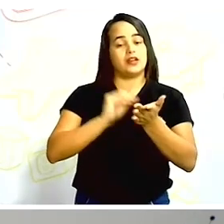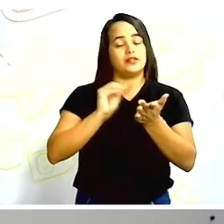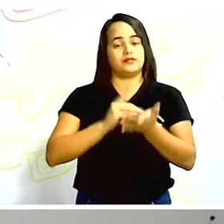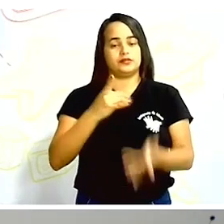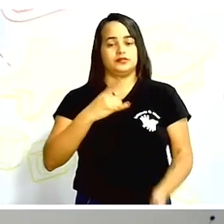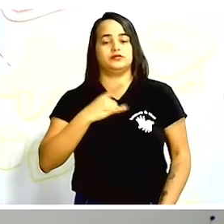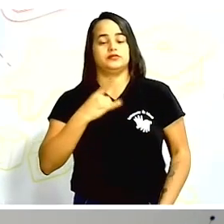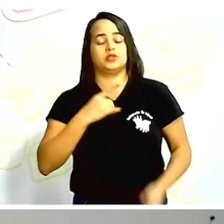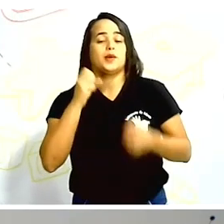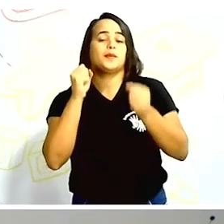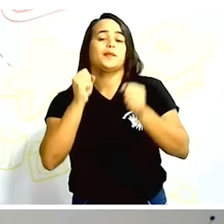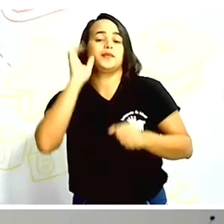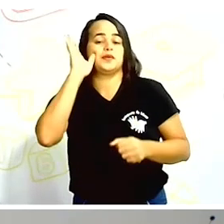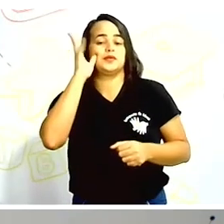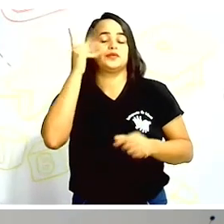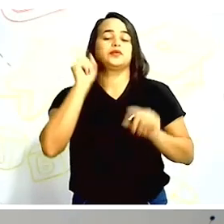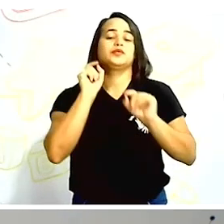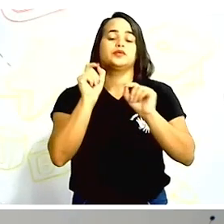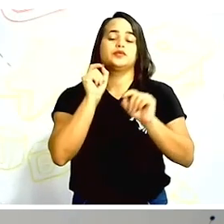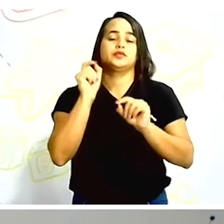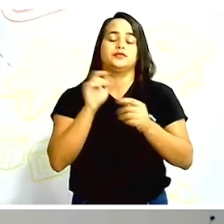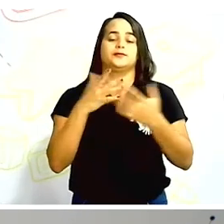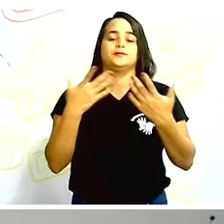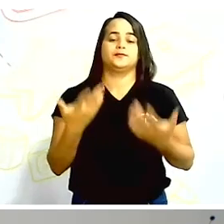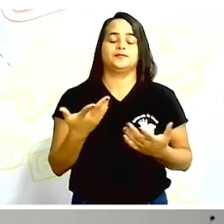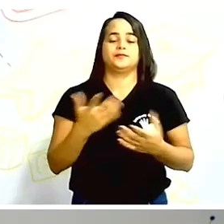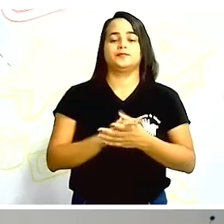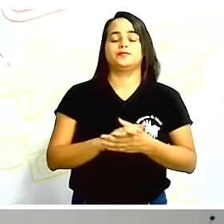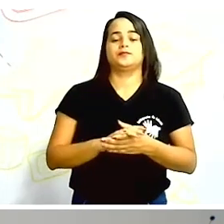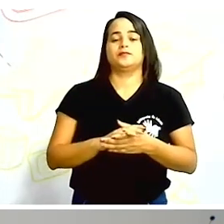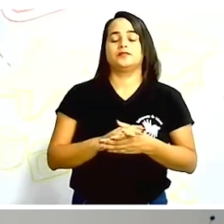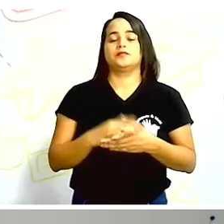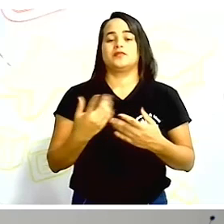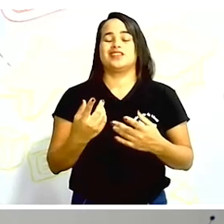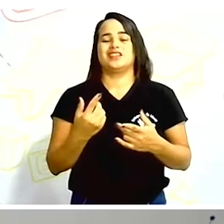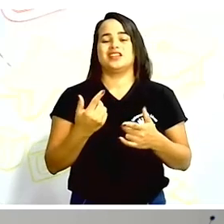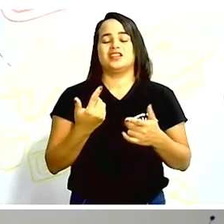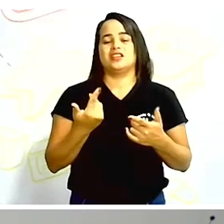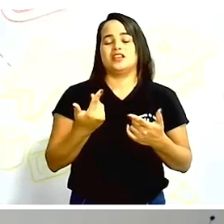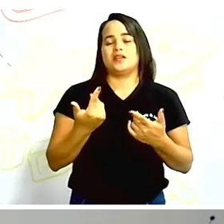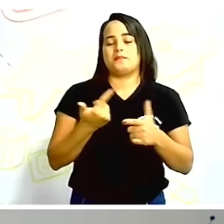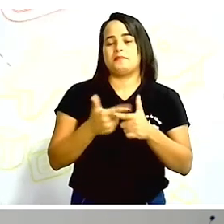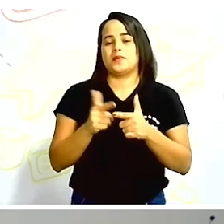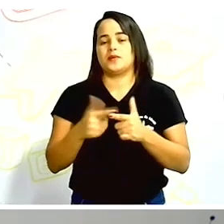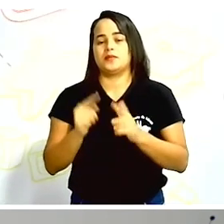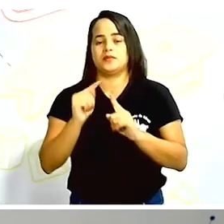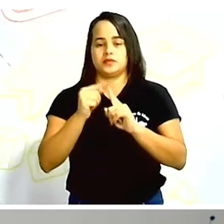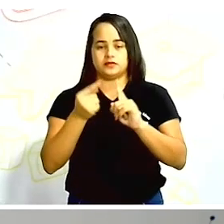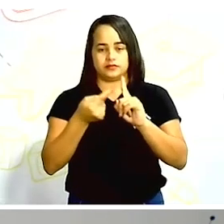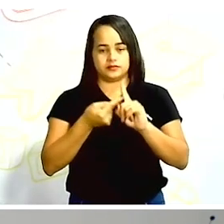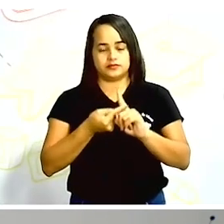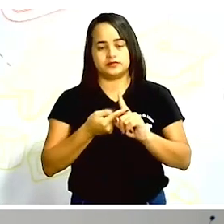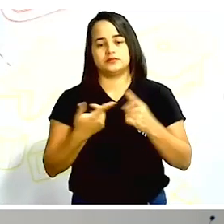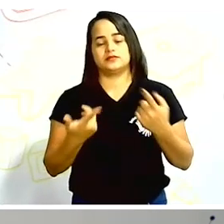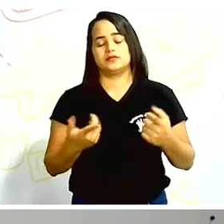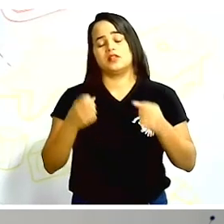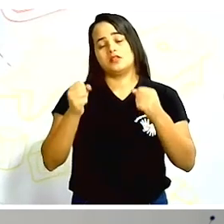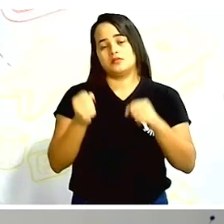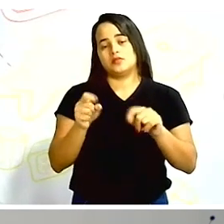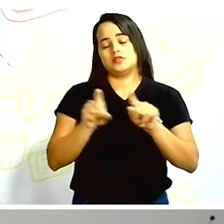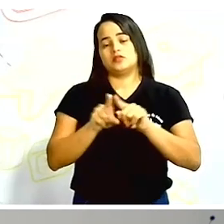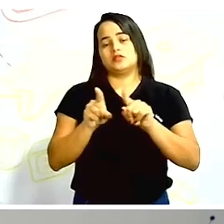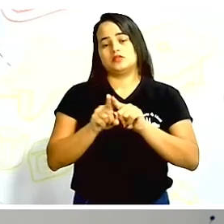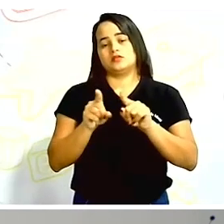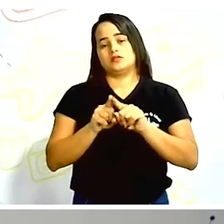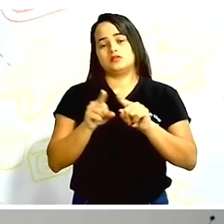causar falhas de implantação, prejudicando a gravidez na fase inicial. Também pode acontecer o